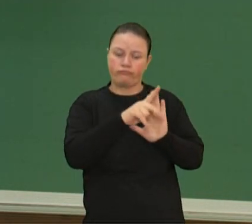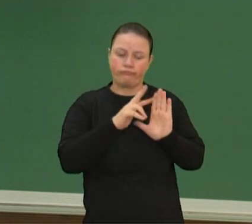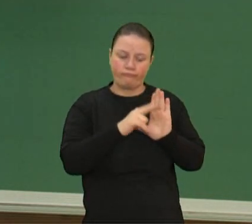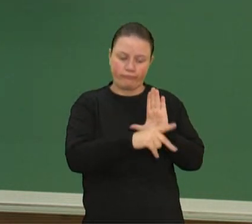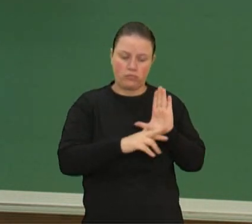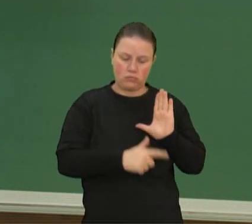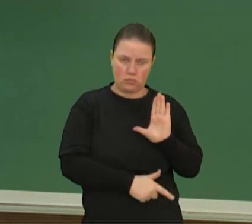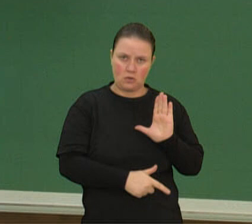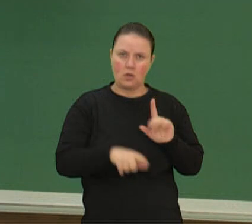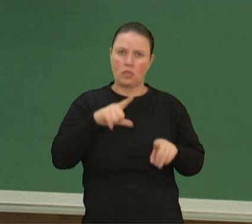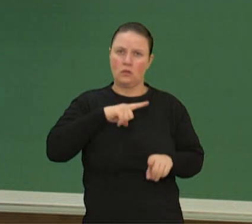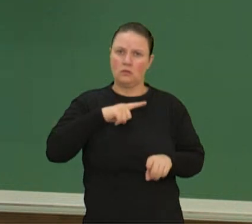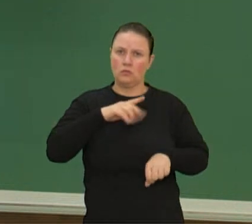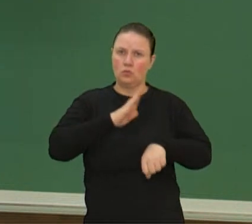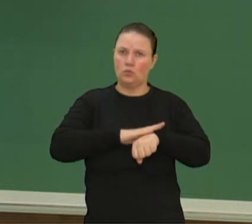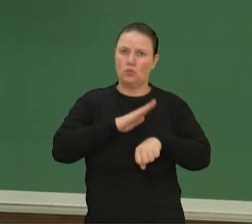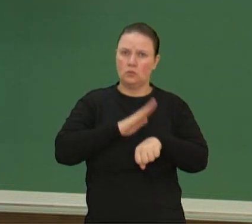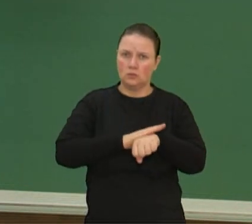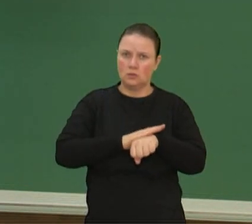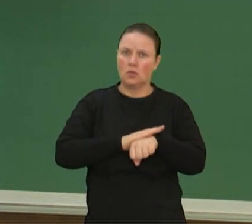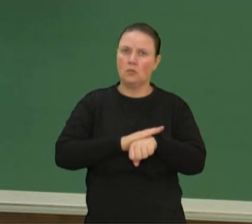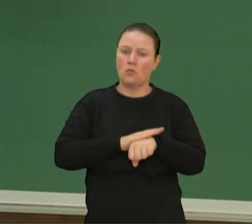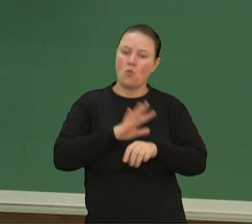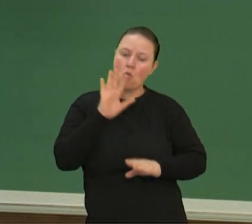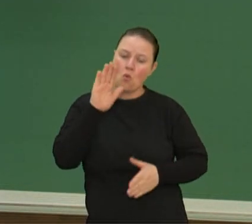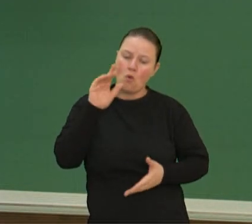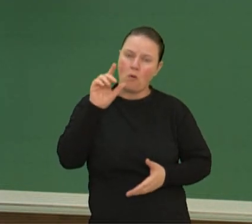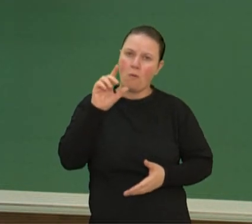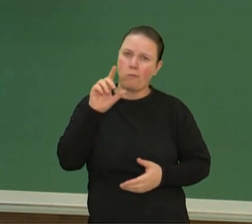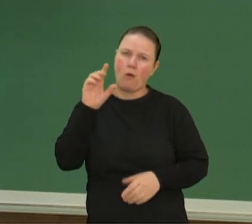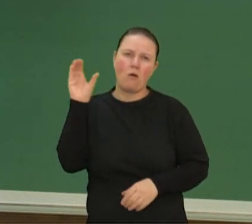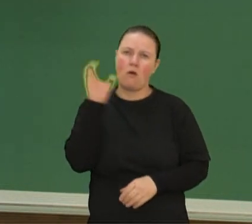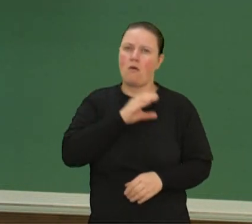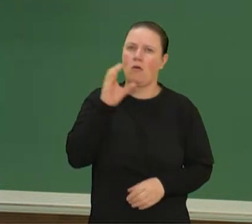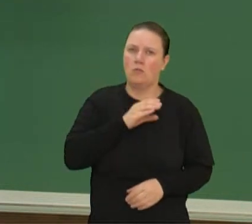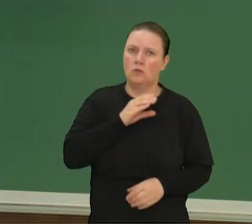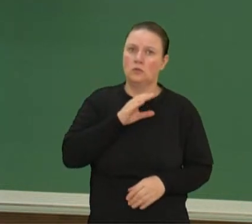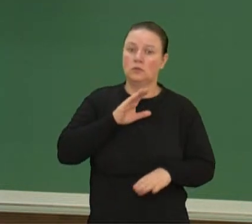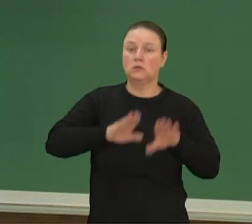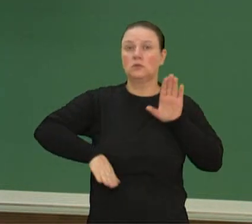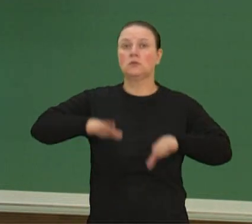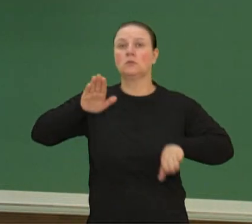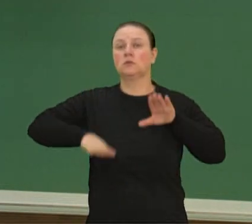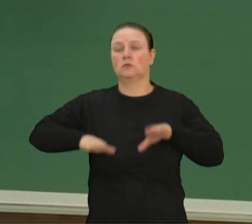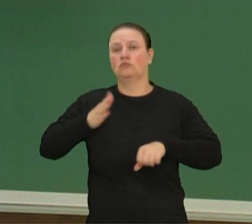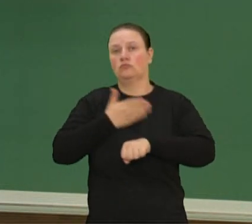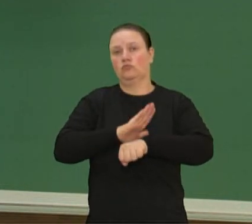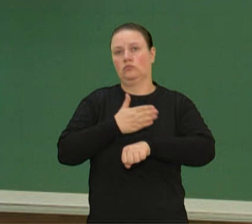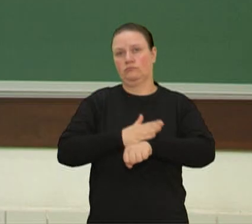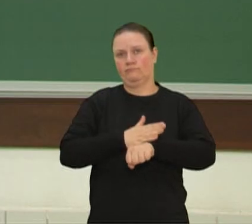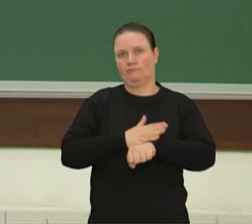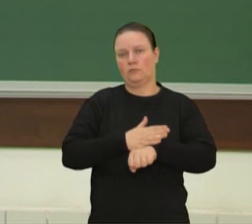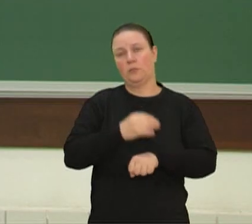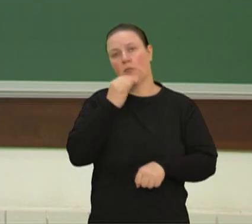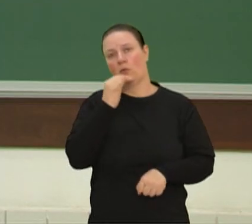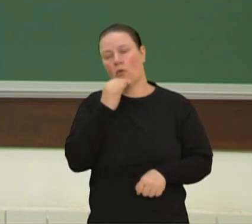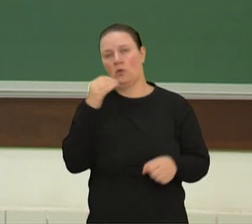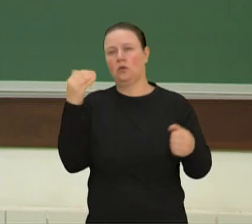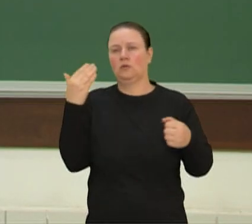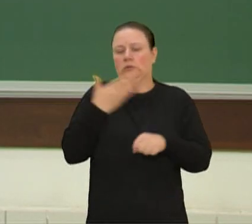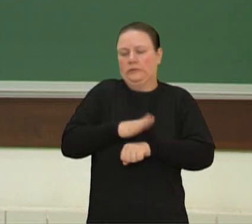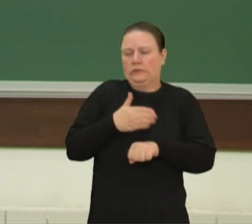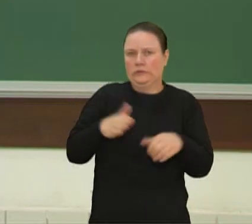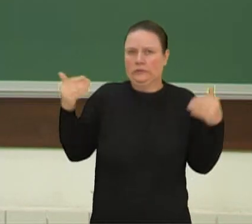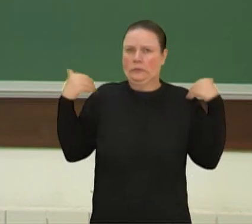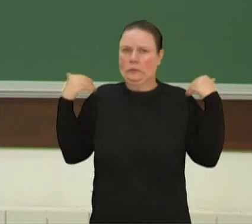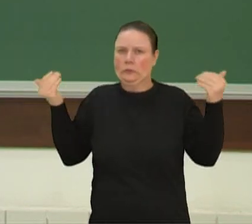intensidade máxima e um curto período de tempo, vai predominar o sistema energético anaeróbio. Quando você tem exercícios